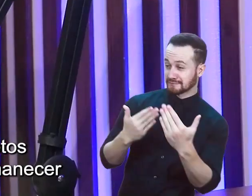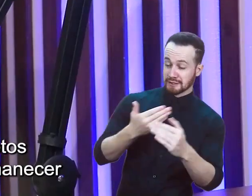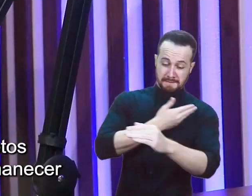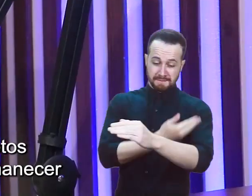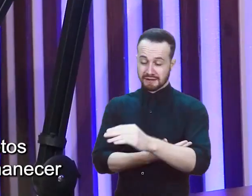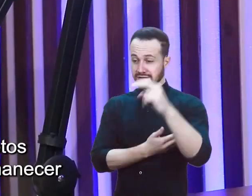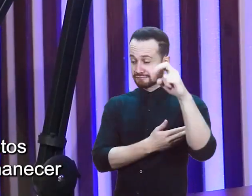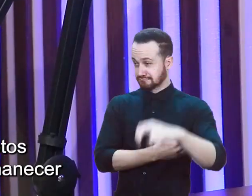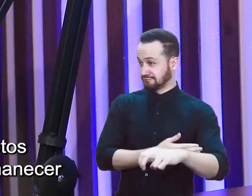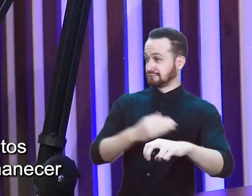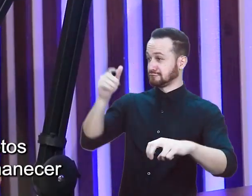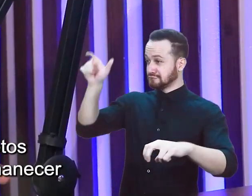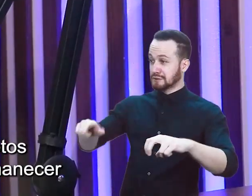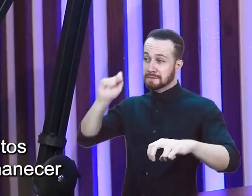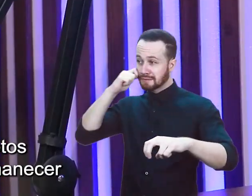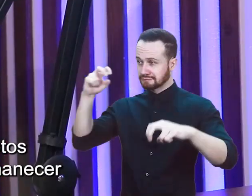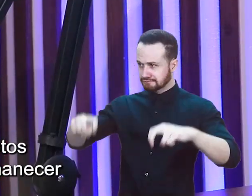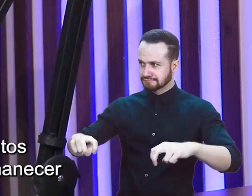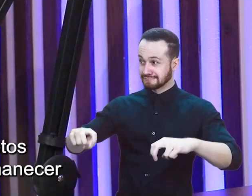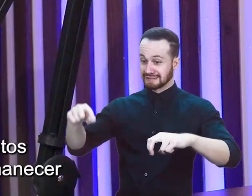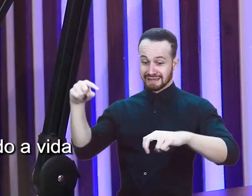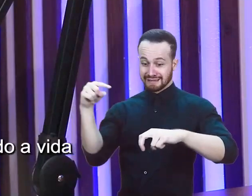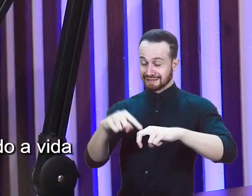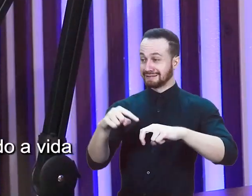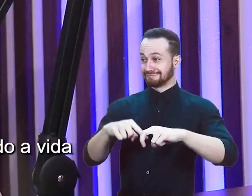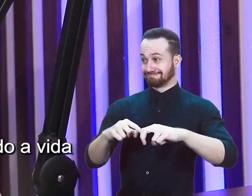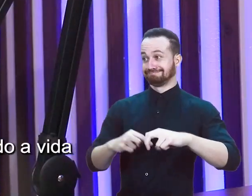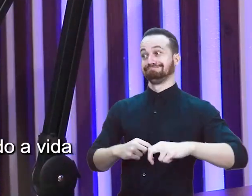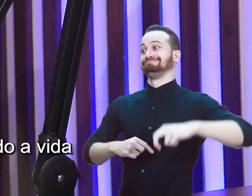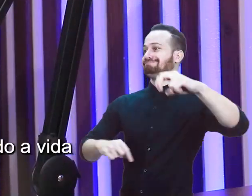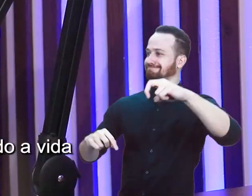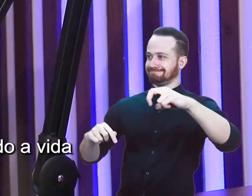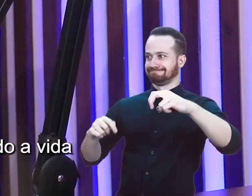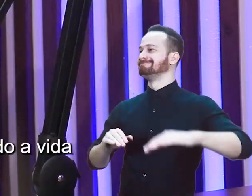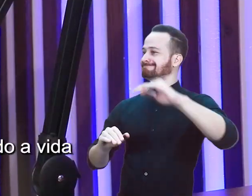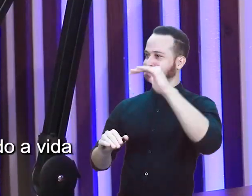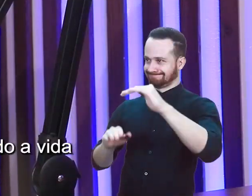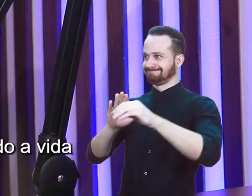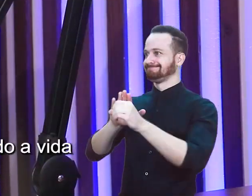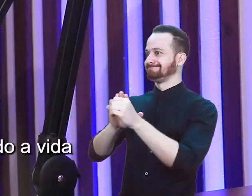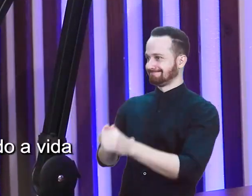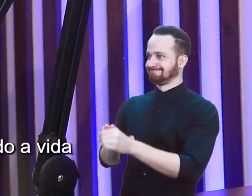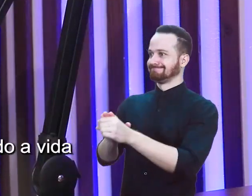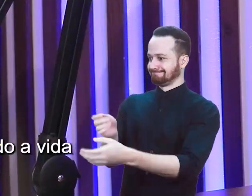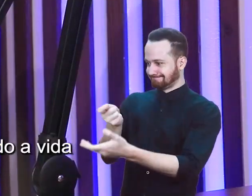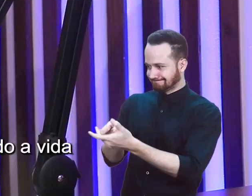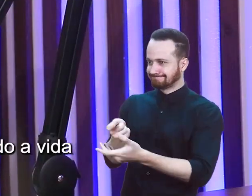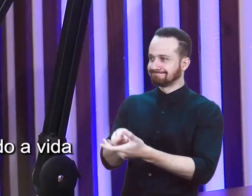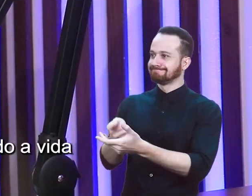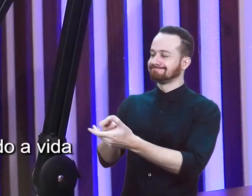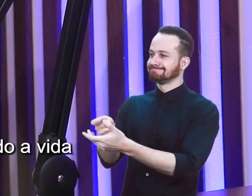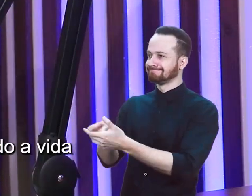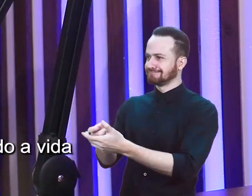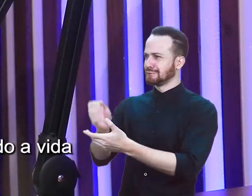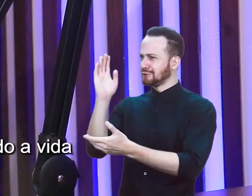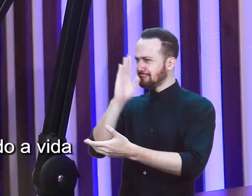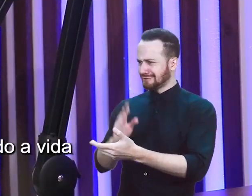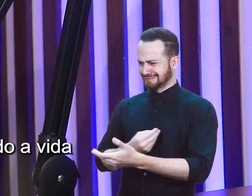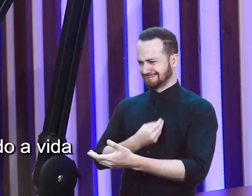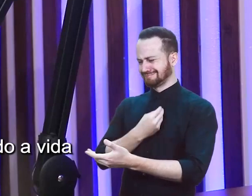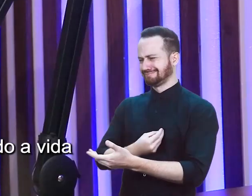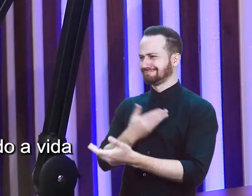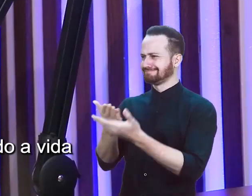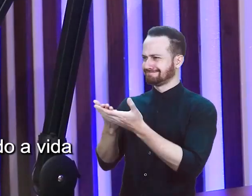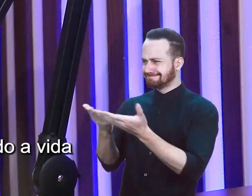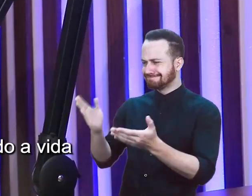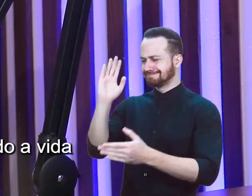e brancos, a branquitude vai permanecer no poder, estragando, empobrecendo a vida de